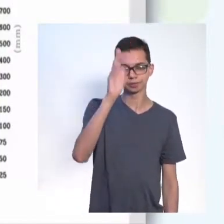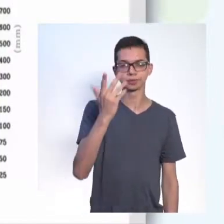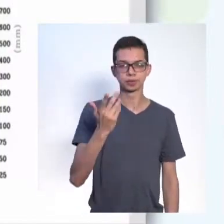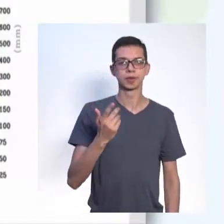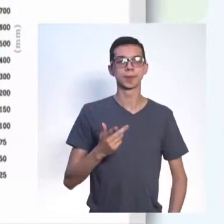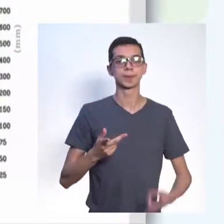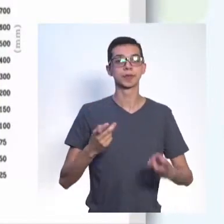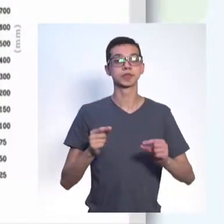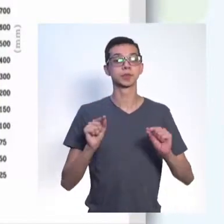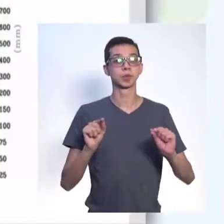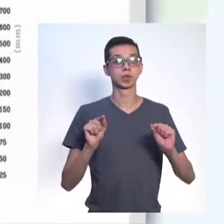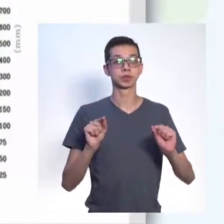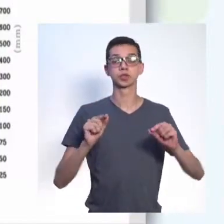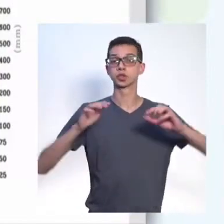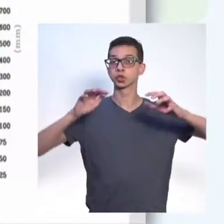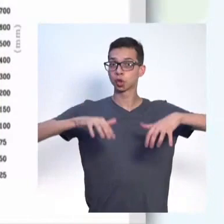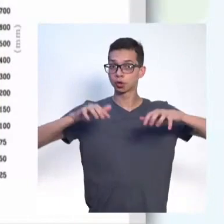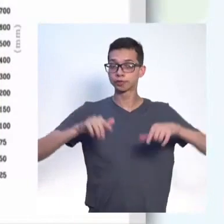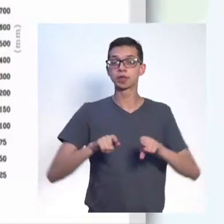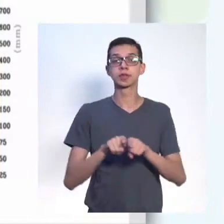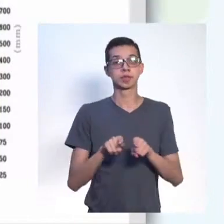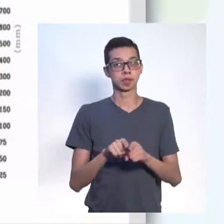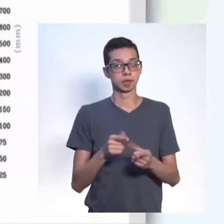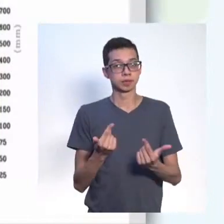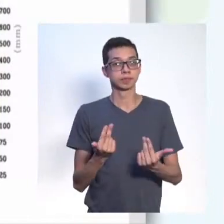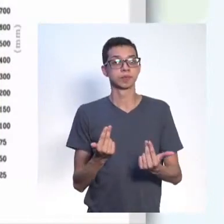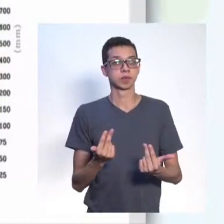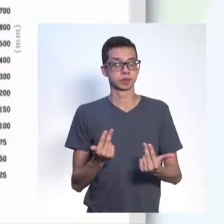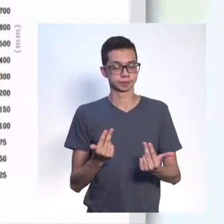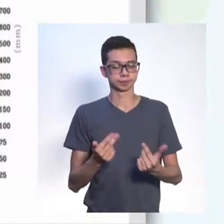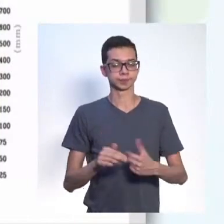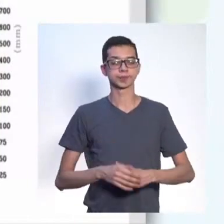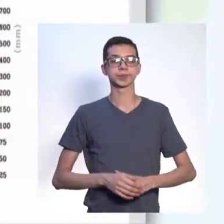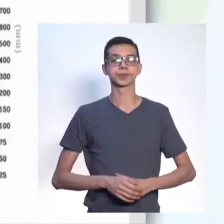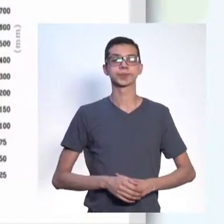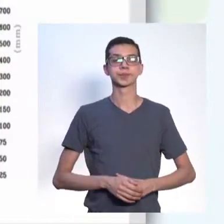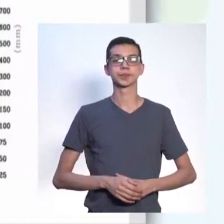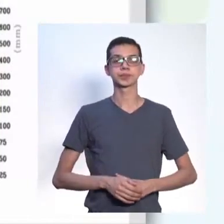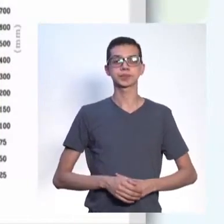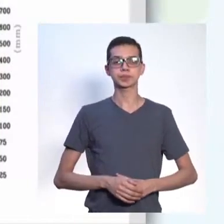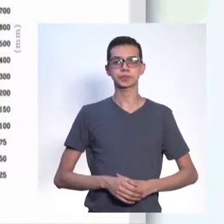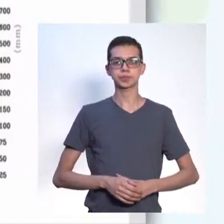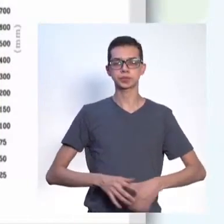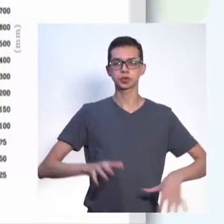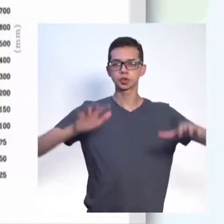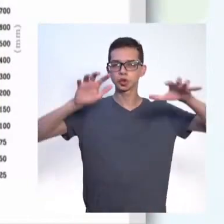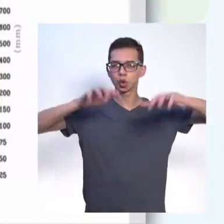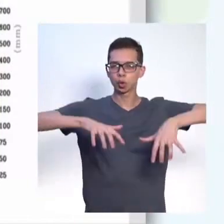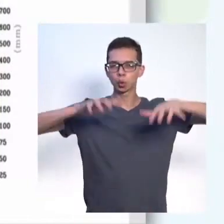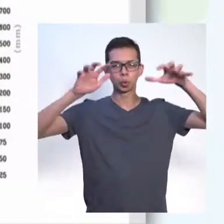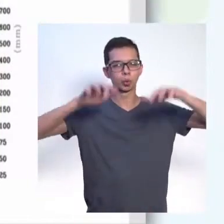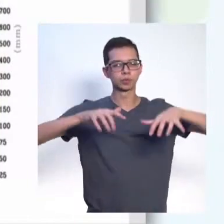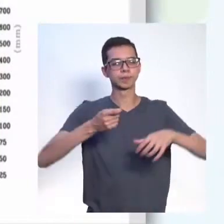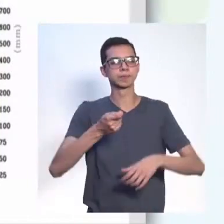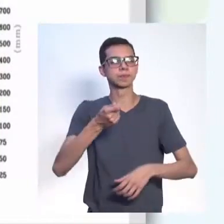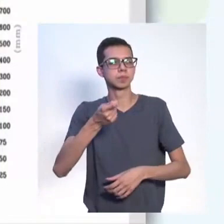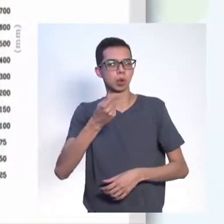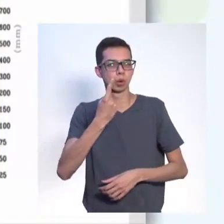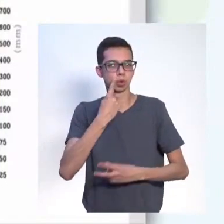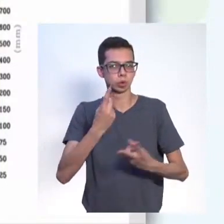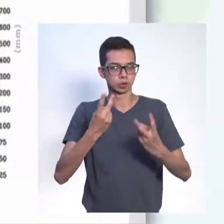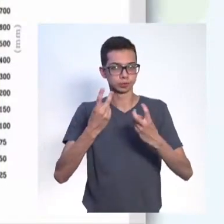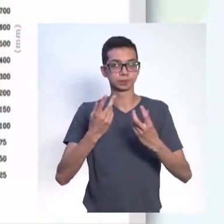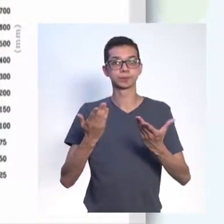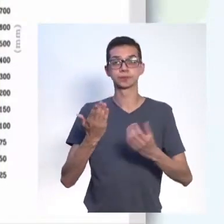essa condição de chuvas um pouco mais escassas, né? Chuvas com volumes menos expressivos, indicando